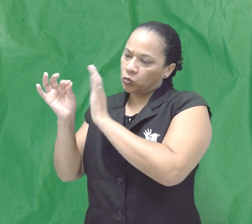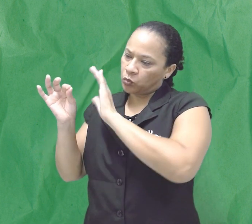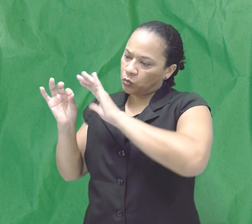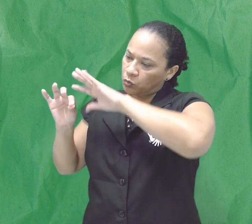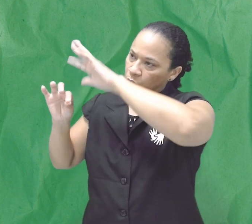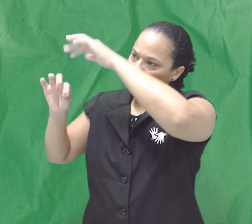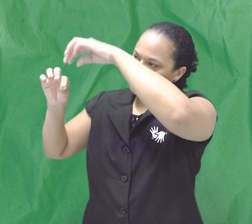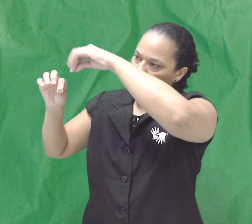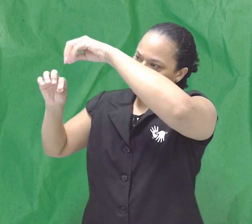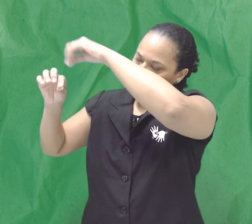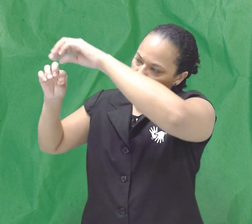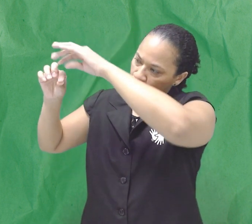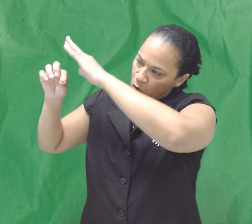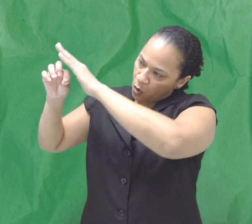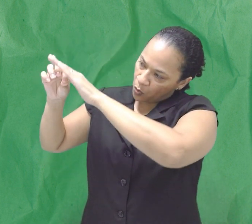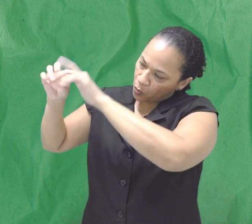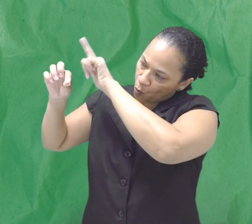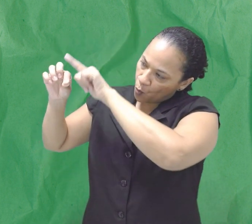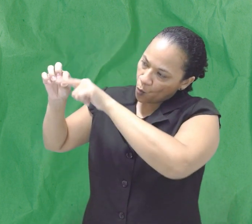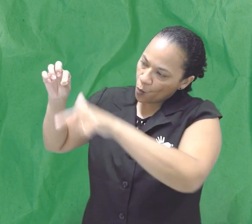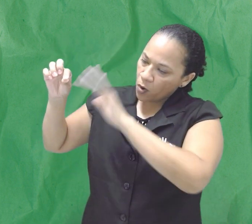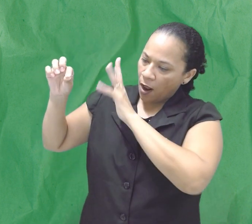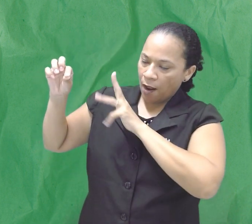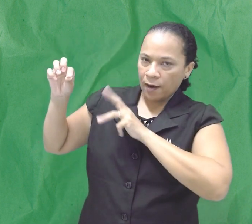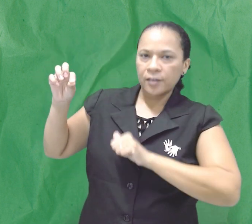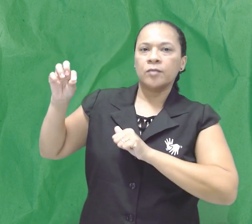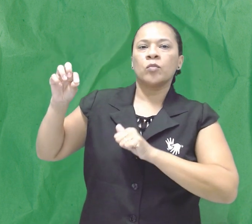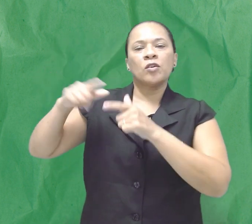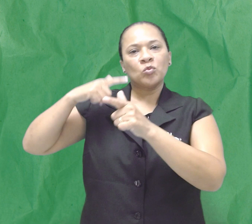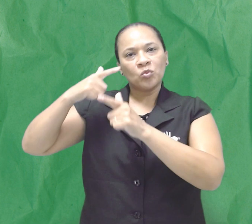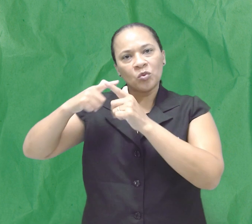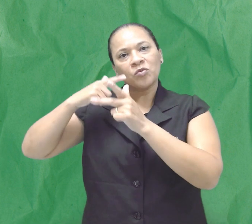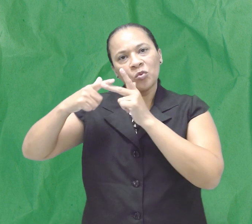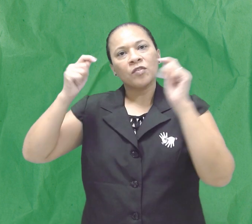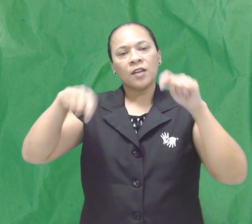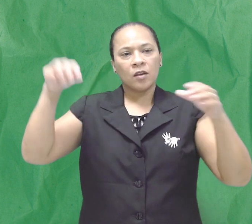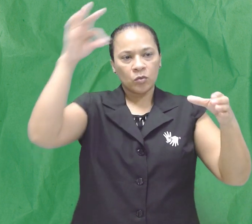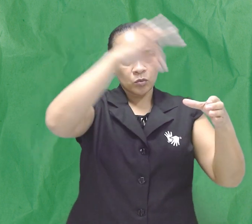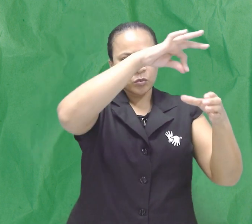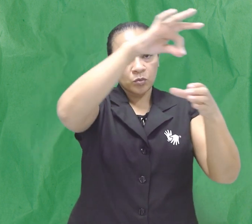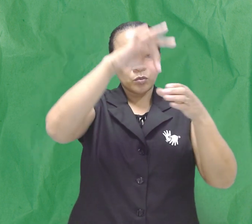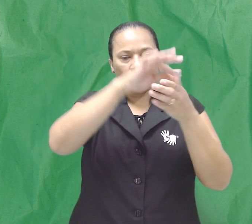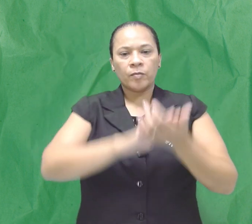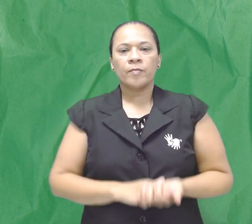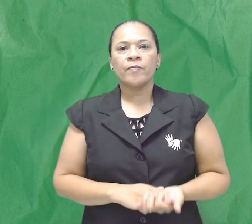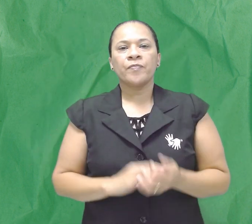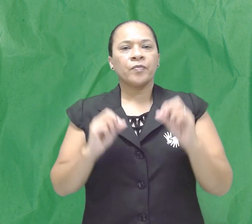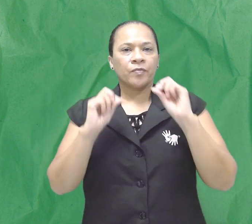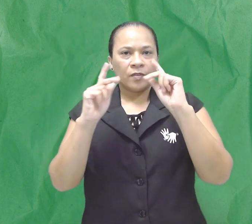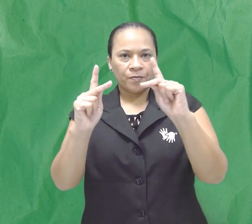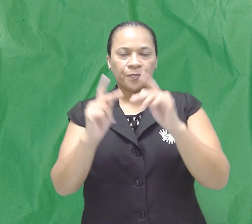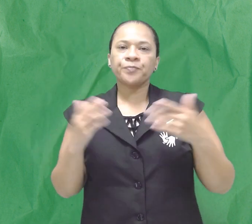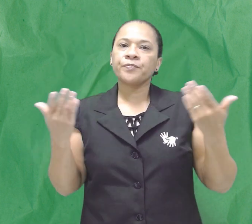faço a leitura. E vou repetir nesse processo. Ok, pessoal? Bom, dessa forma, a gente chega ao